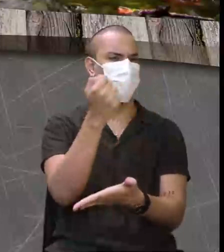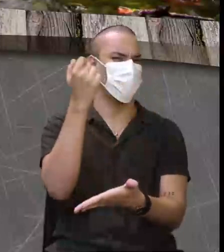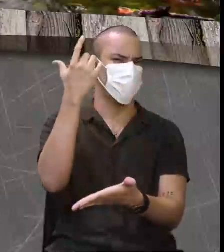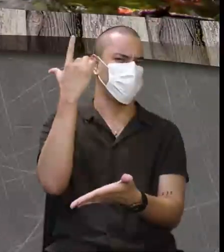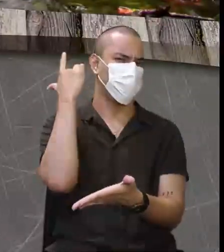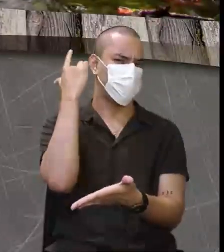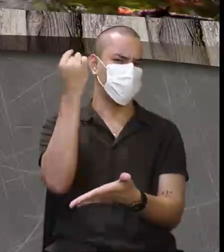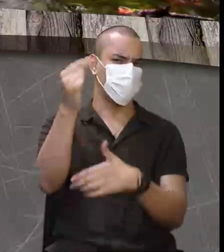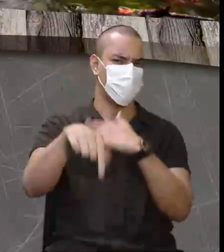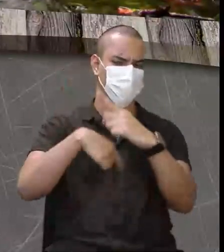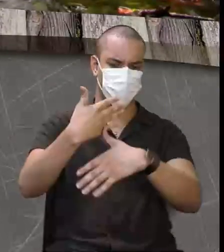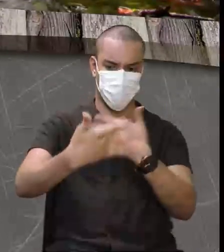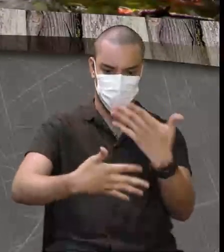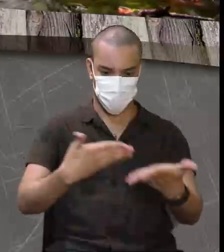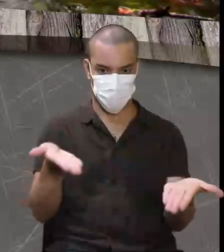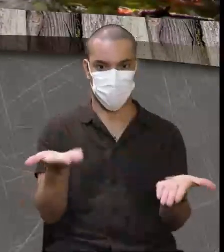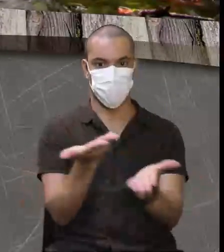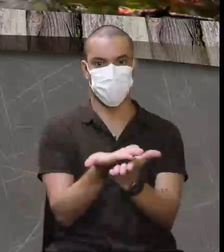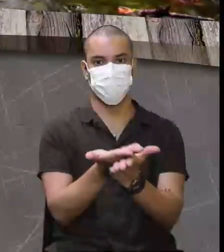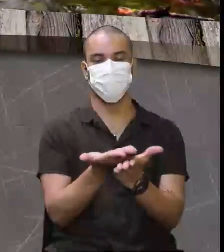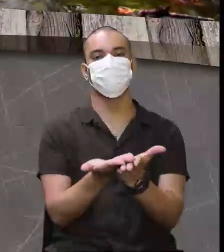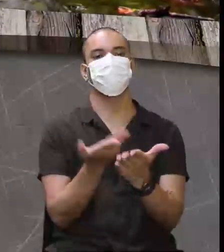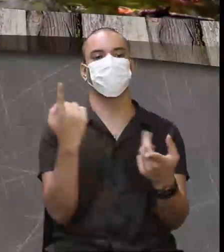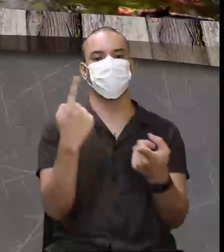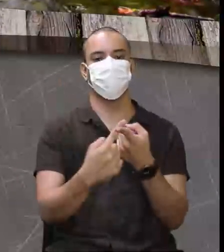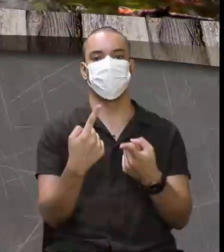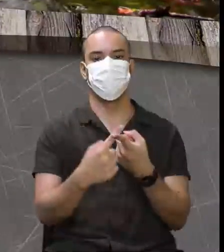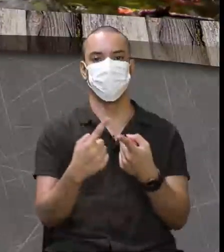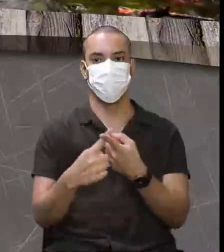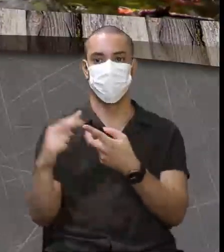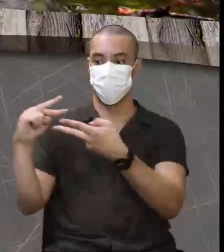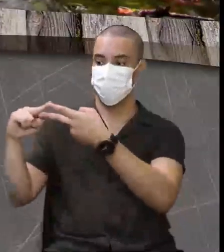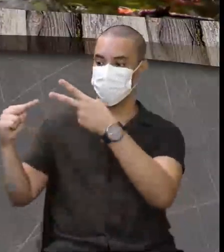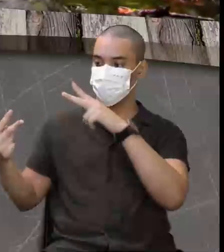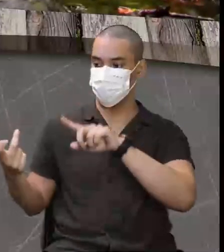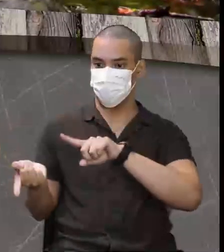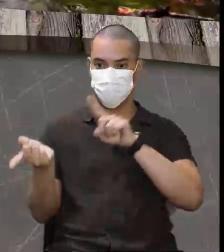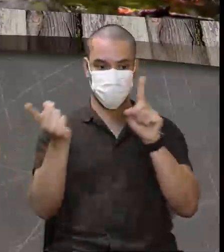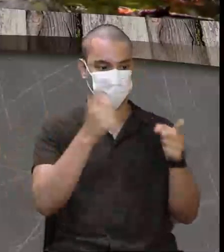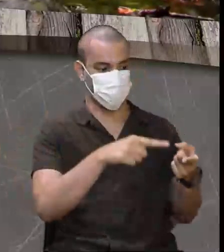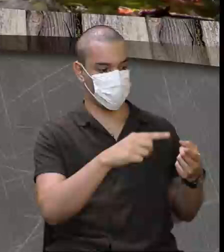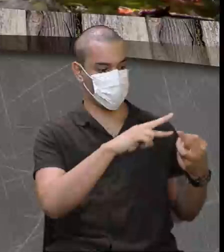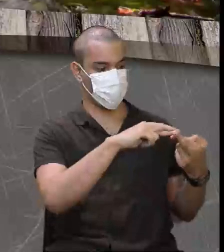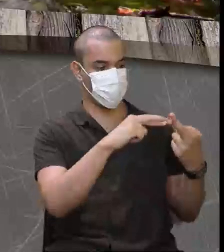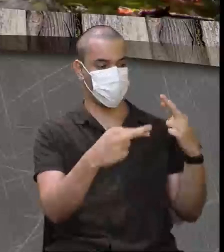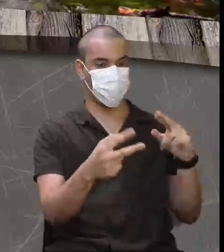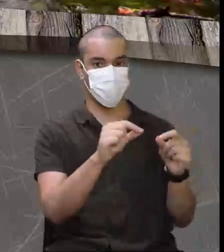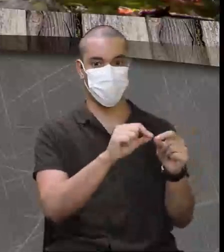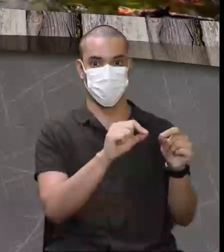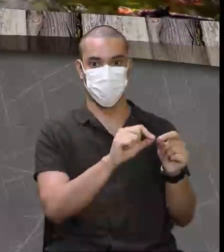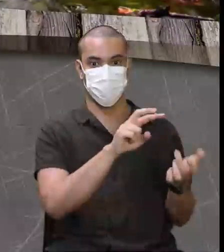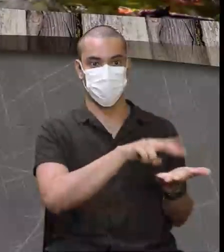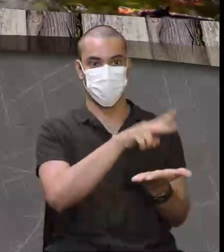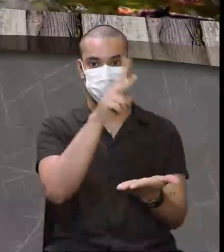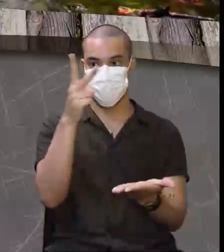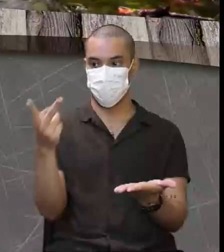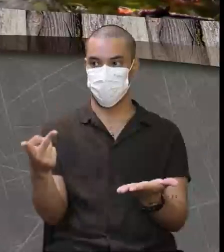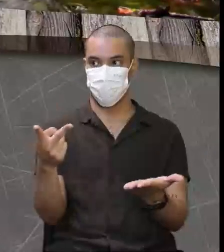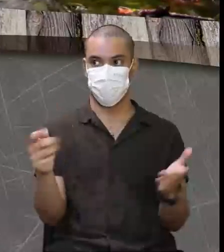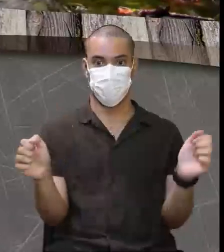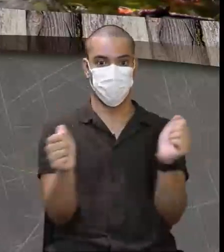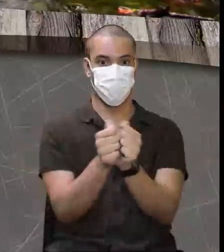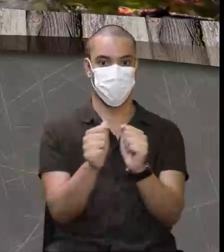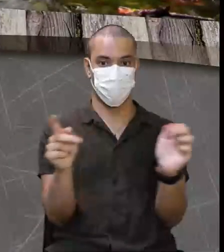Tudo tranquilo? Então, a transcrição é feita do DNA para o RNA e a tradução do RNA para a